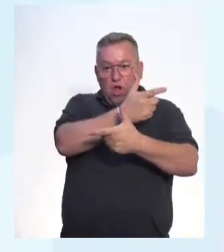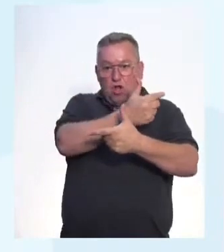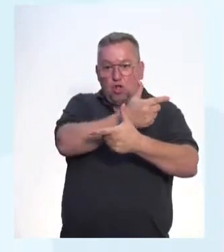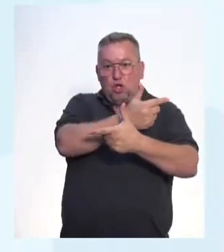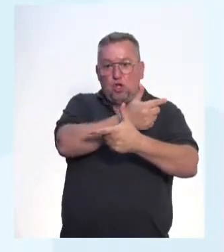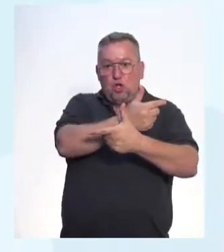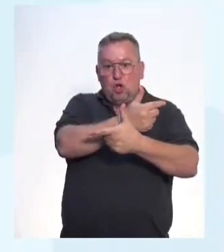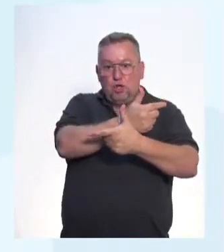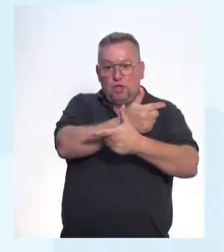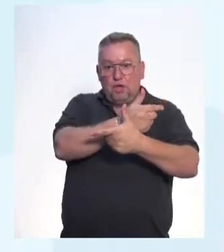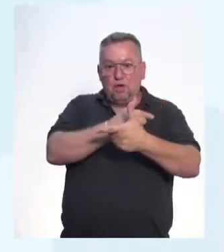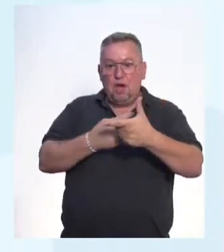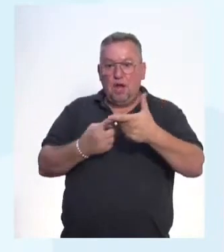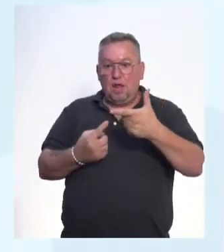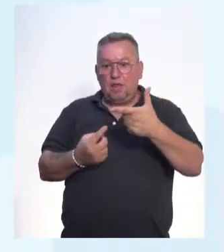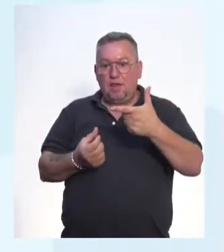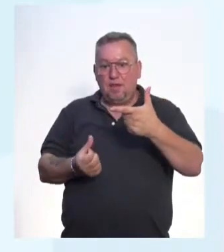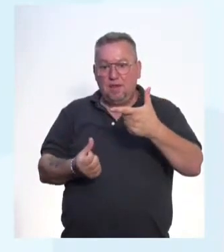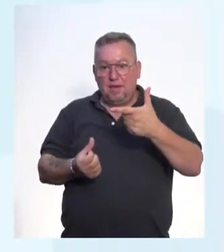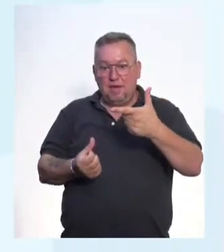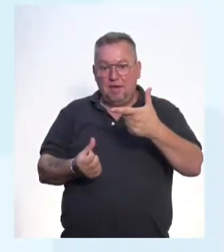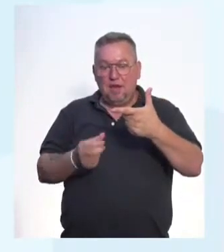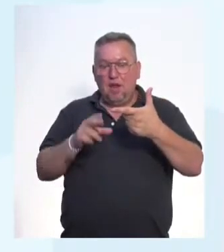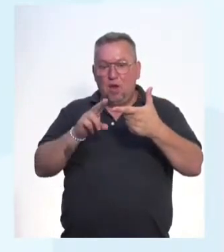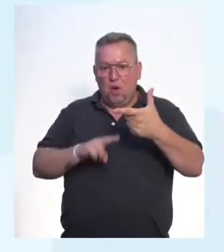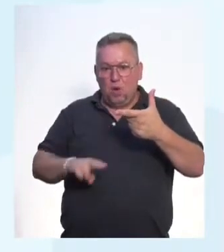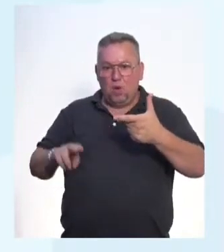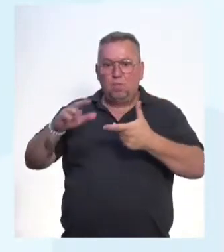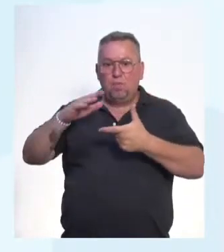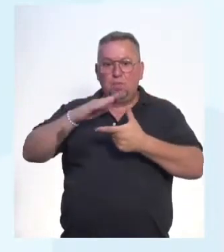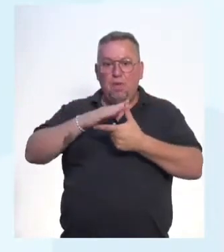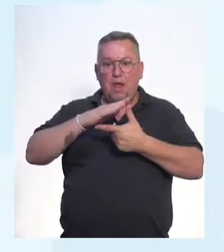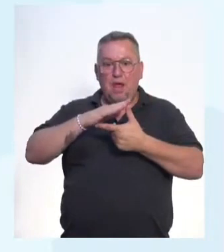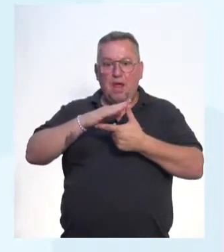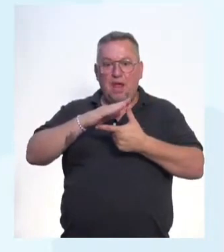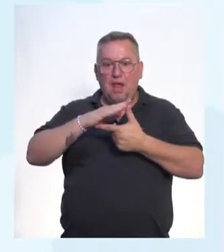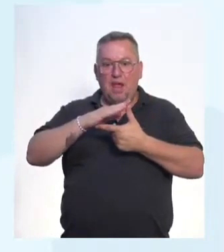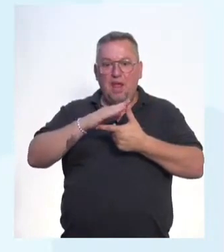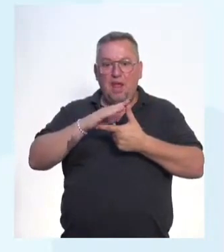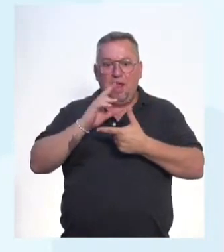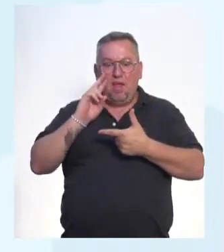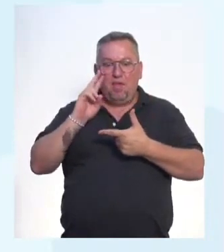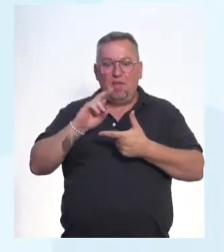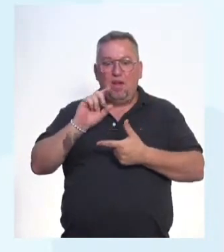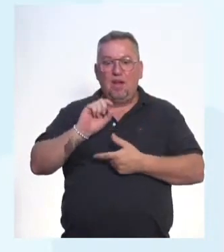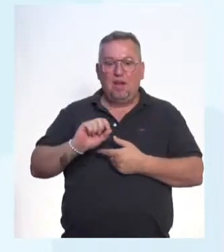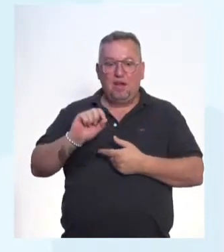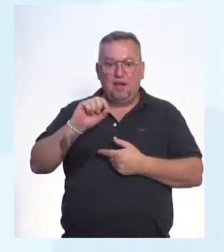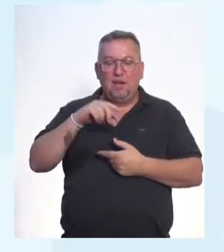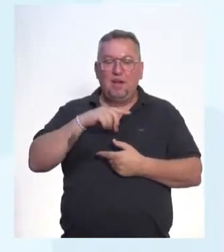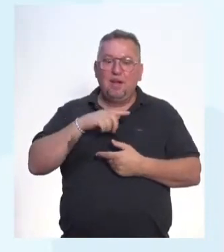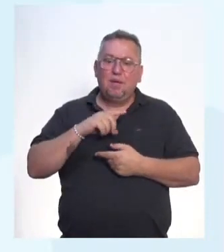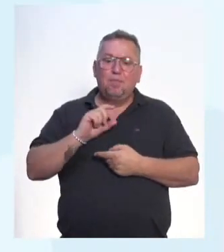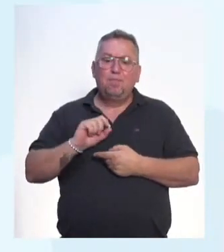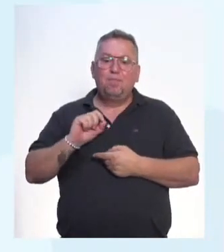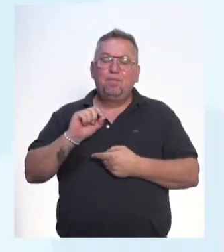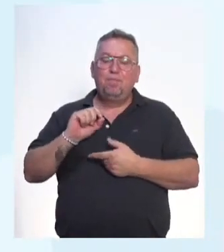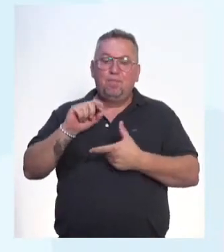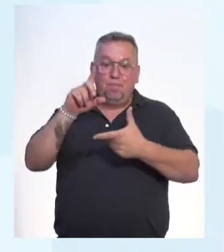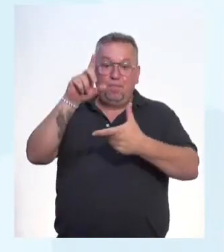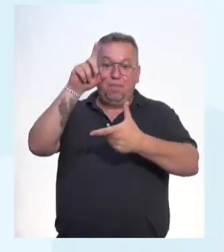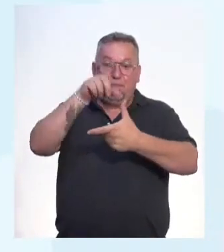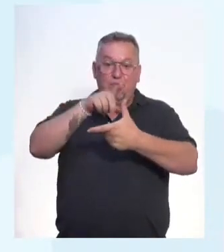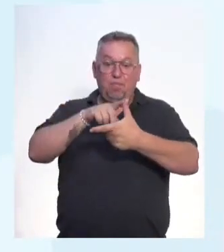utilizando como referência o Teorema de Pitágoras. Observe que aqui você tem o